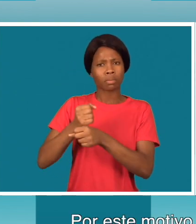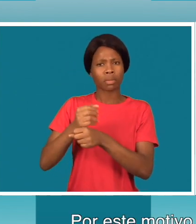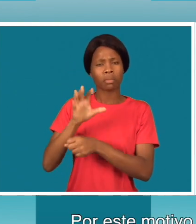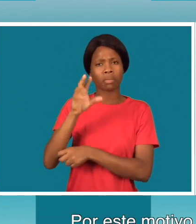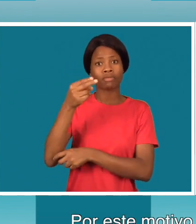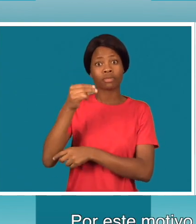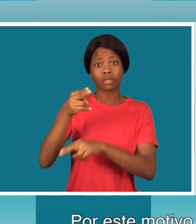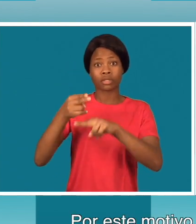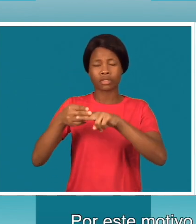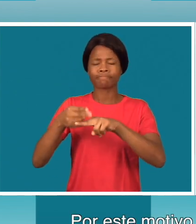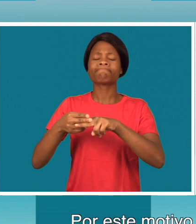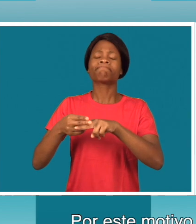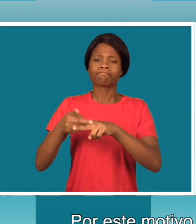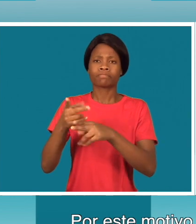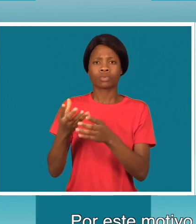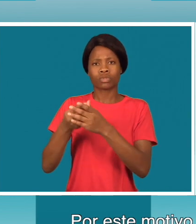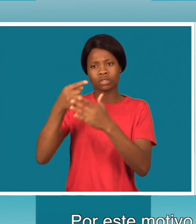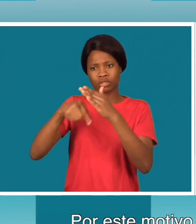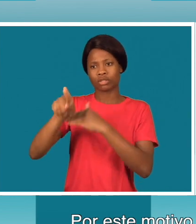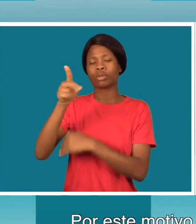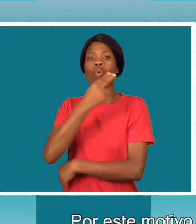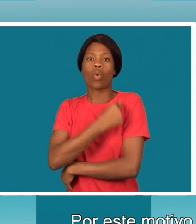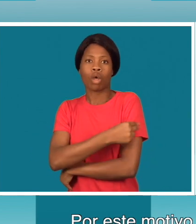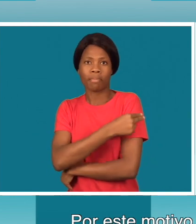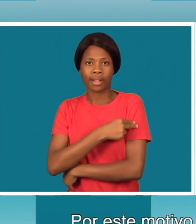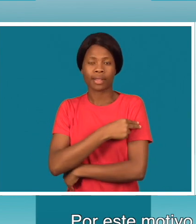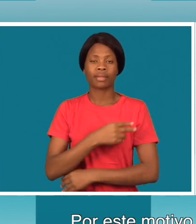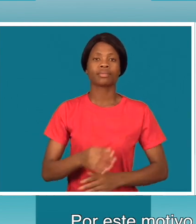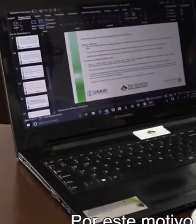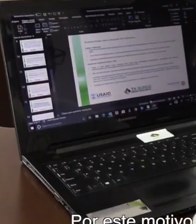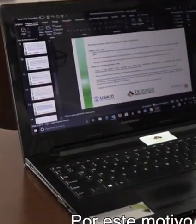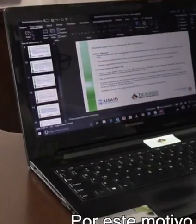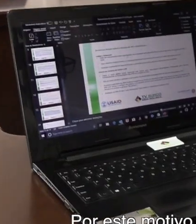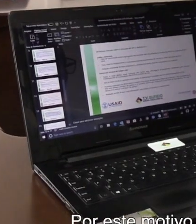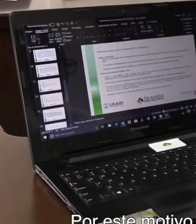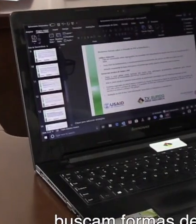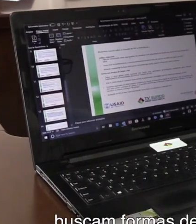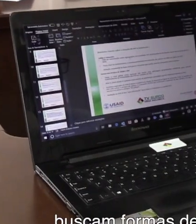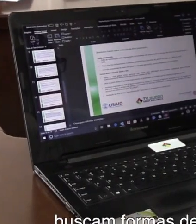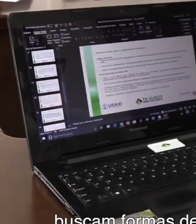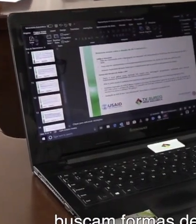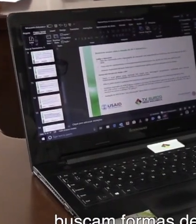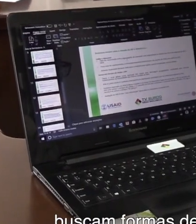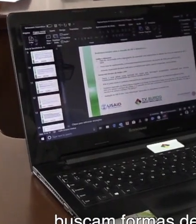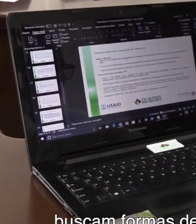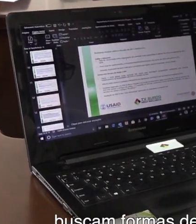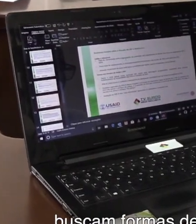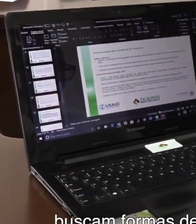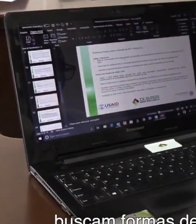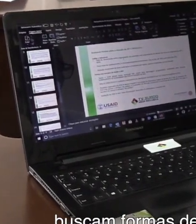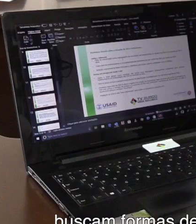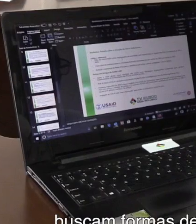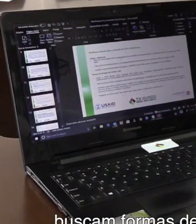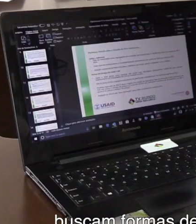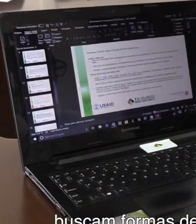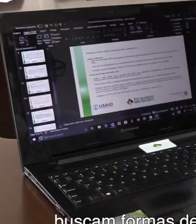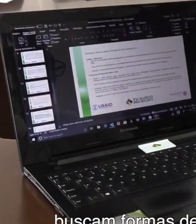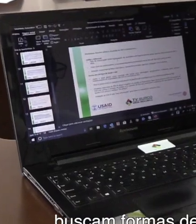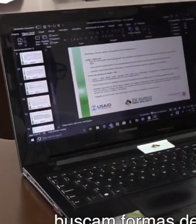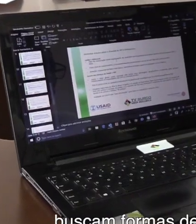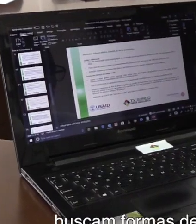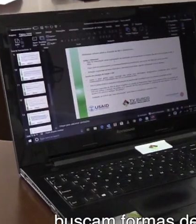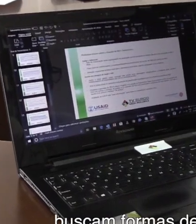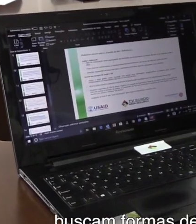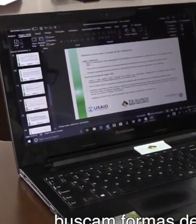motivo até de surdo e o departamento de dae vg da assembleia da república buscam formas de garantia esta